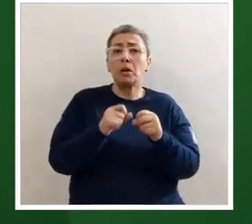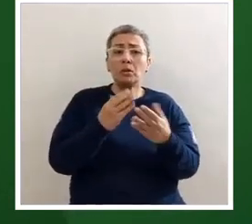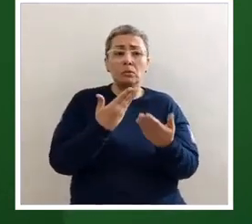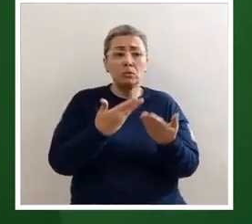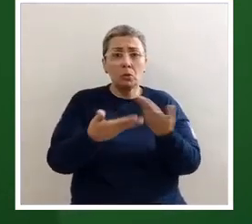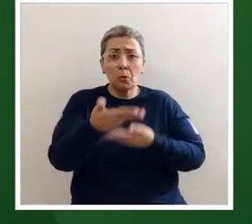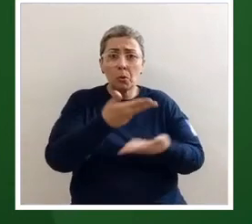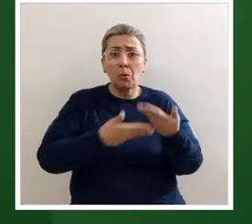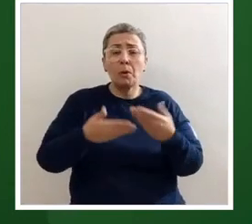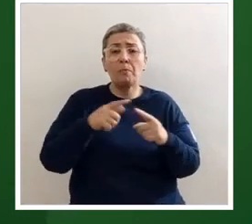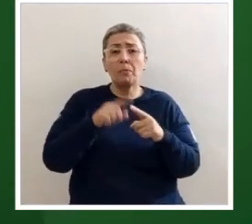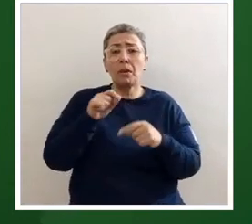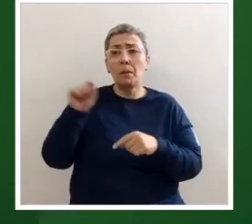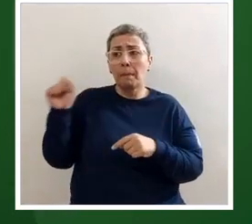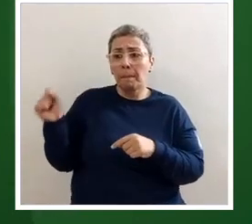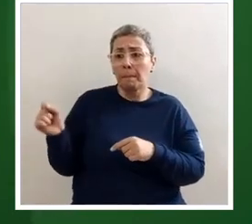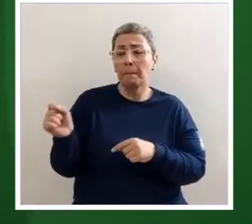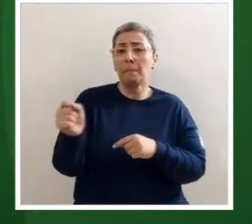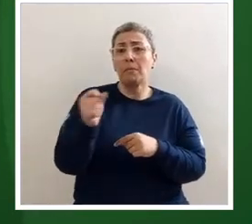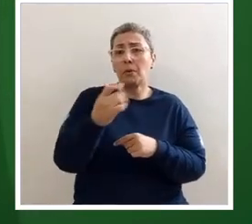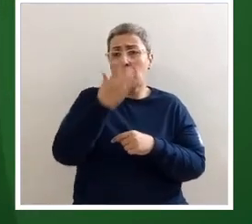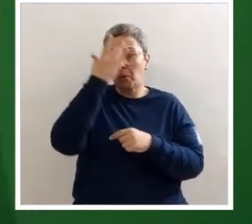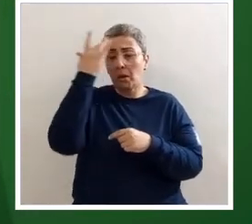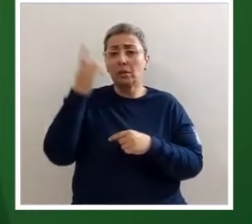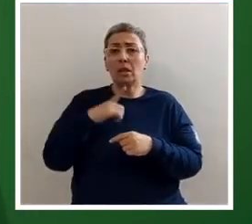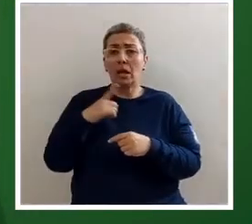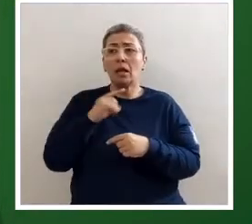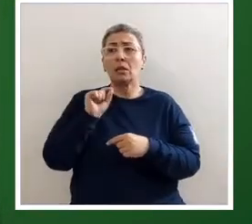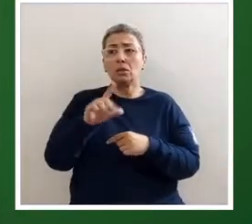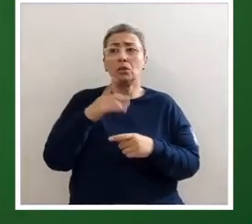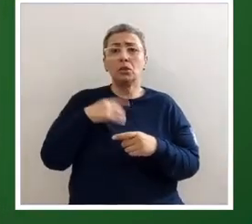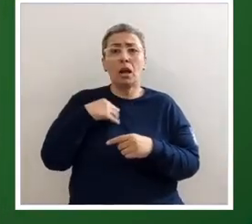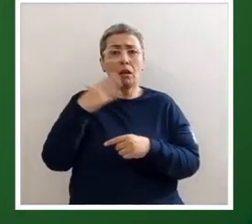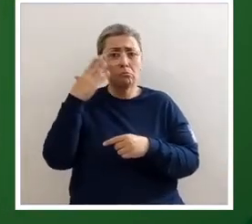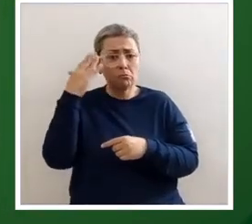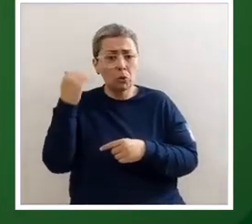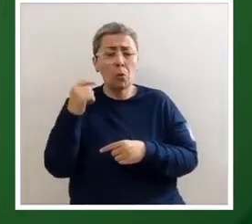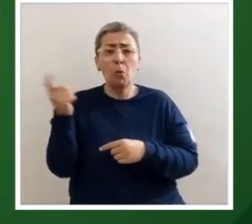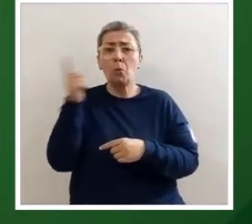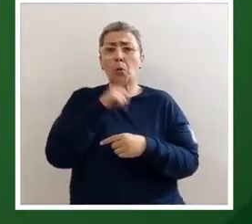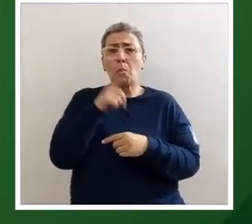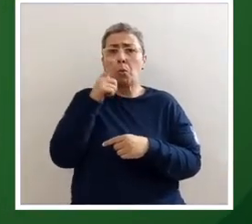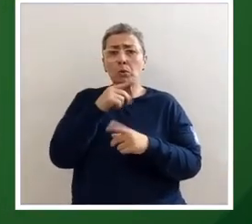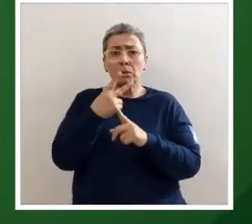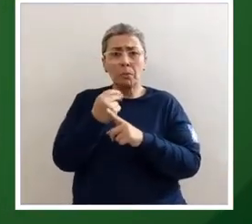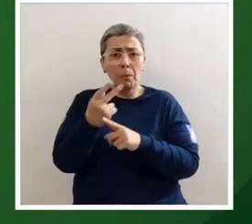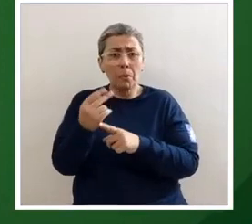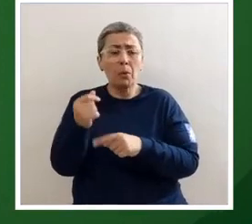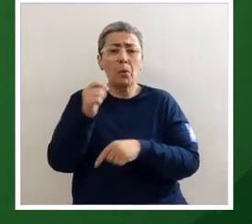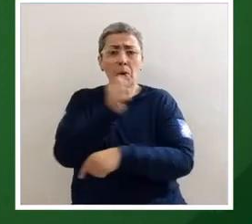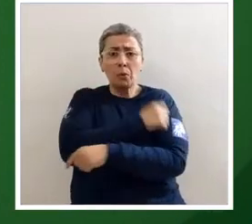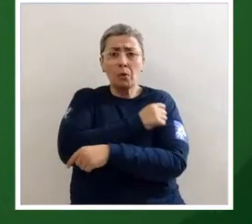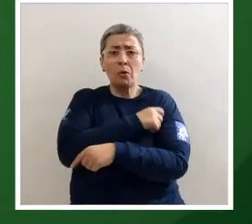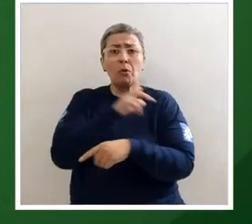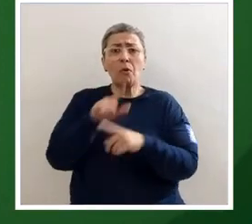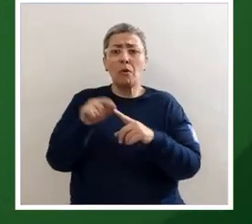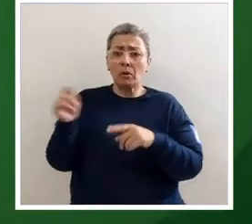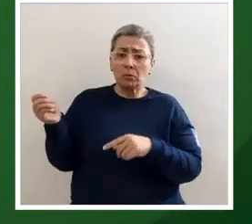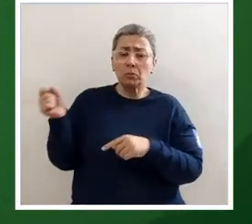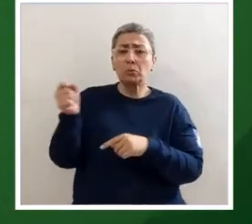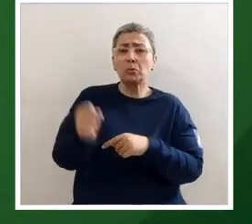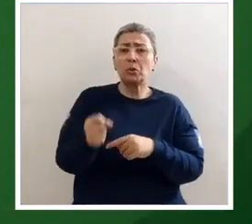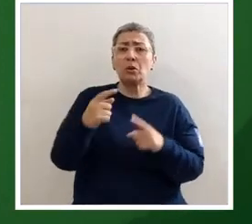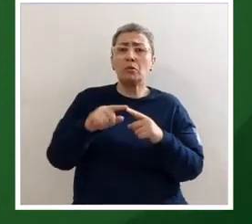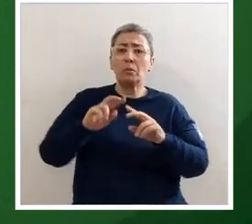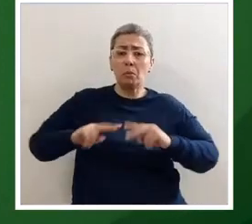né pegamos aquelas pessoas que já estavam tendo sucesso com Os Teus alunos e vamos fazer isso e